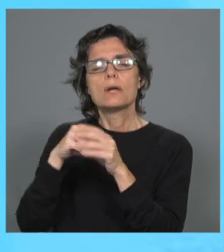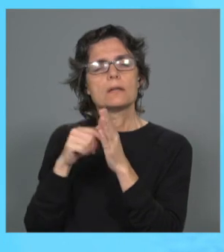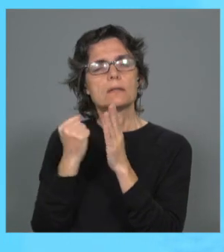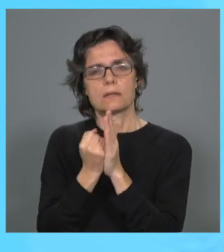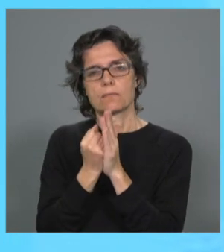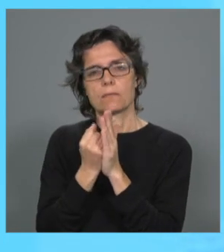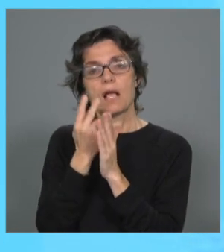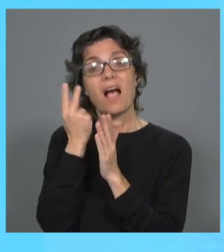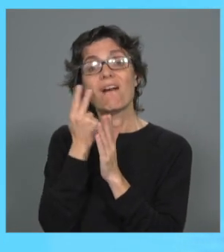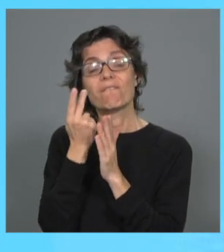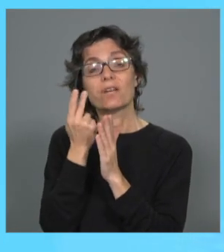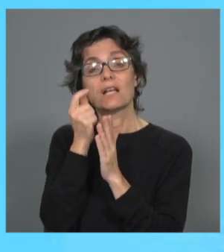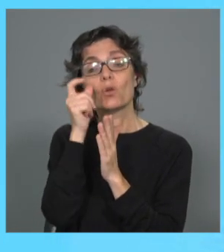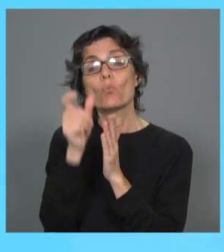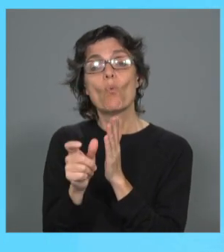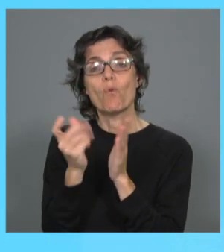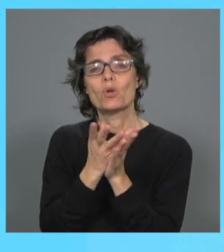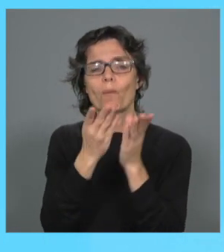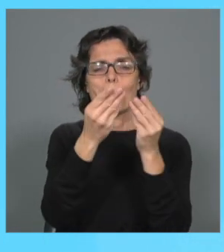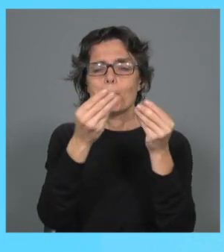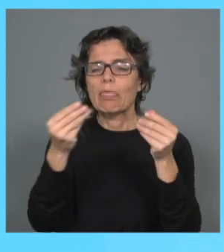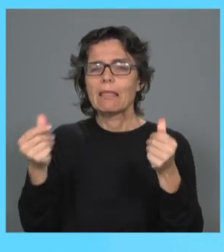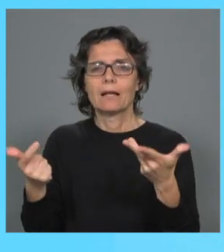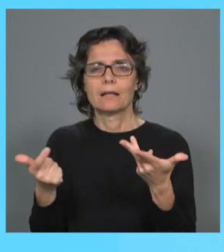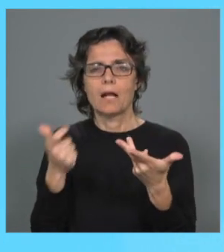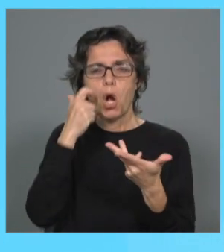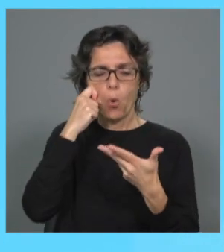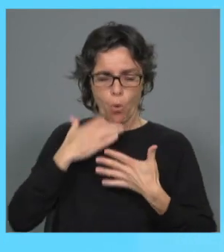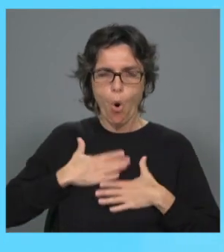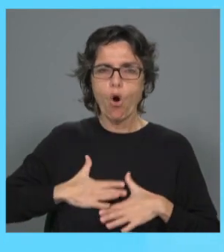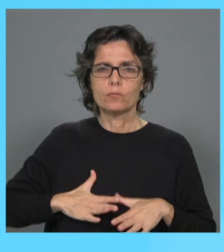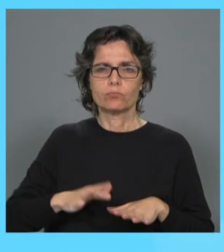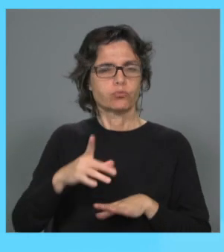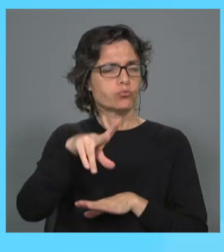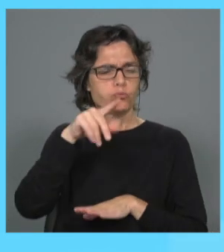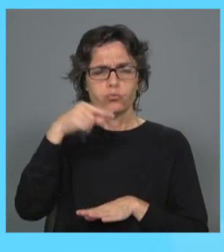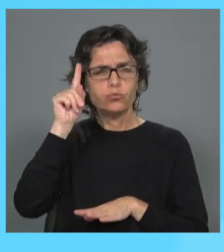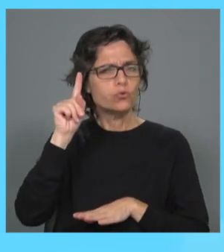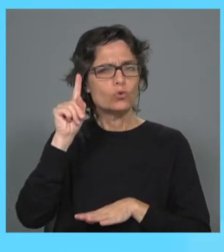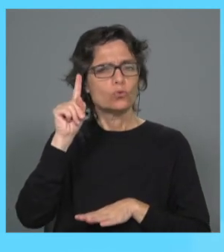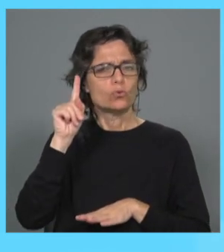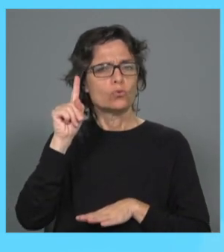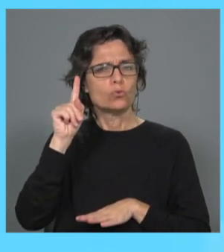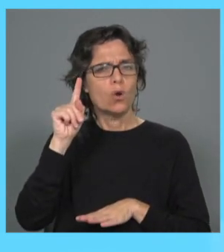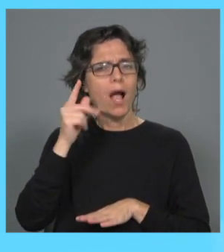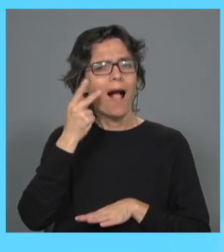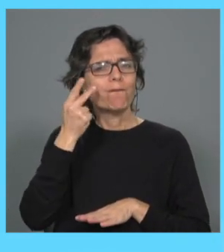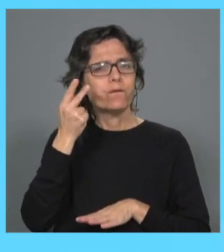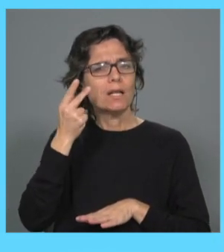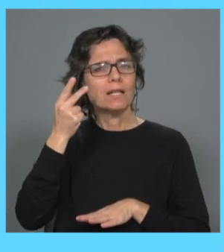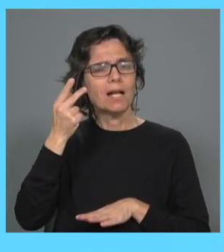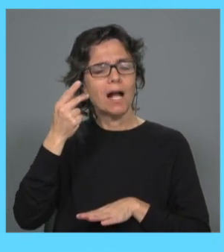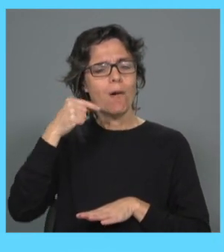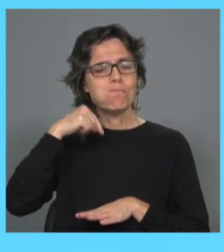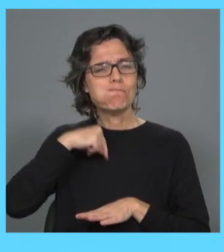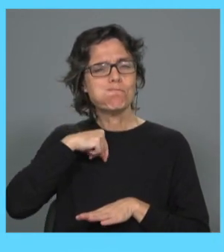não é só matéria composta de elementos muito biológicos, ela tem uma marca do seu Criador. E eu